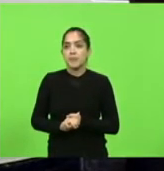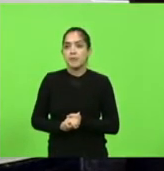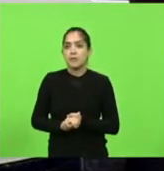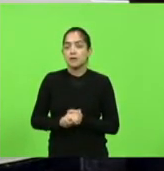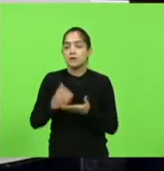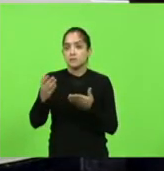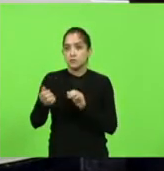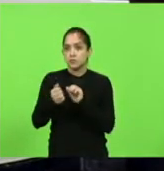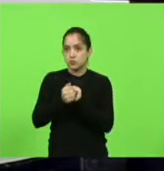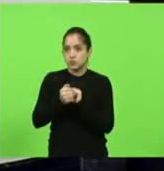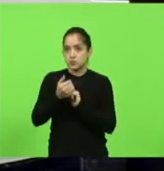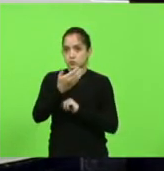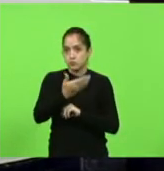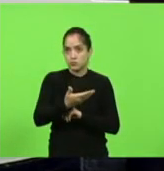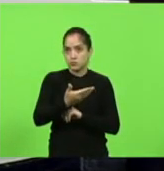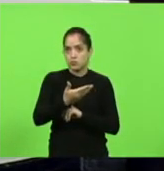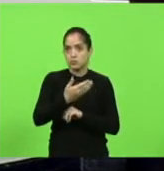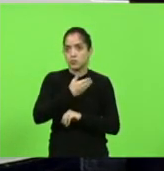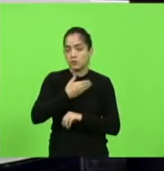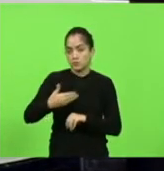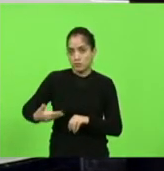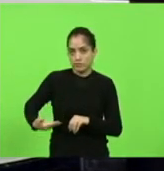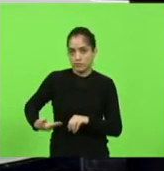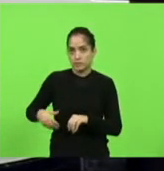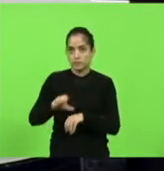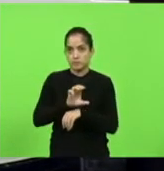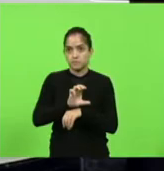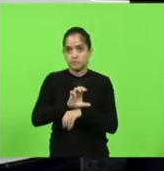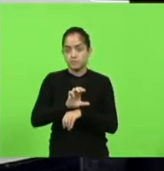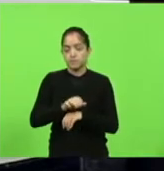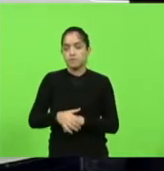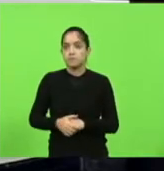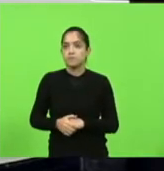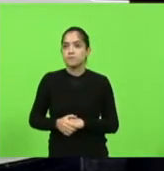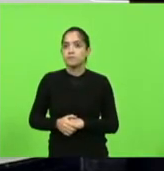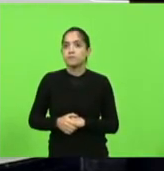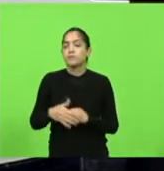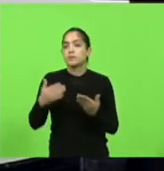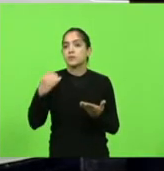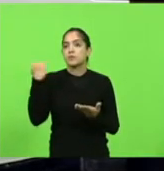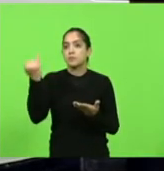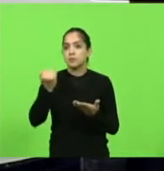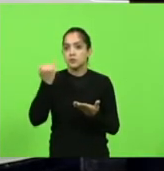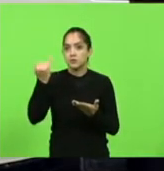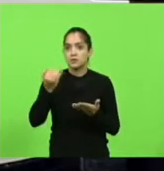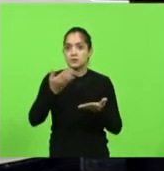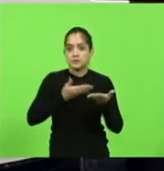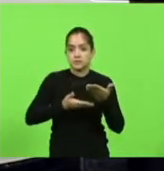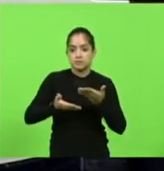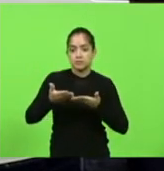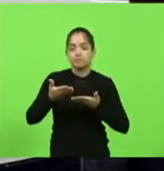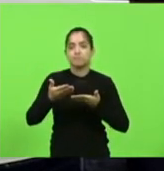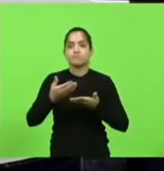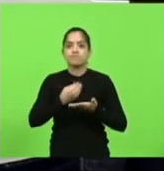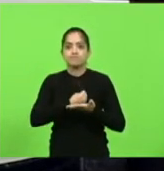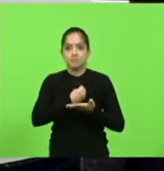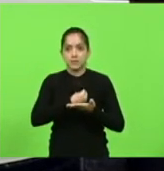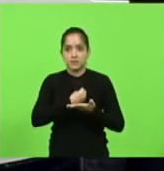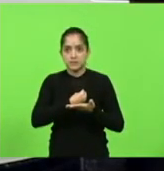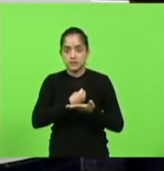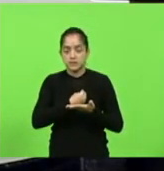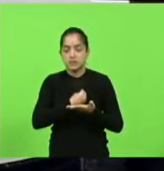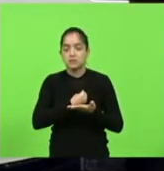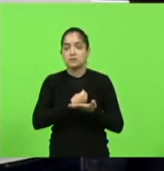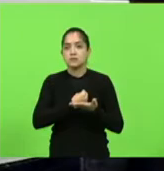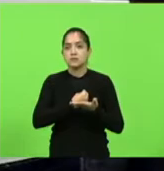junto ao governo do estado. Então, é muito importante essa interação, essa presença, para que a